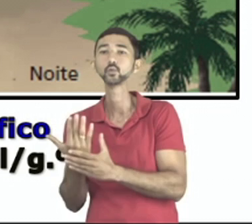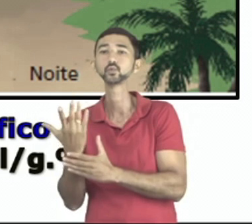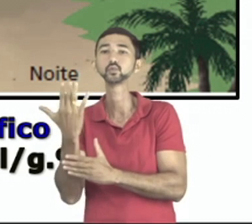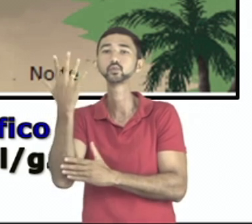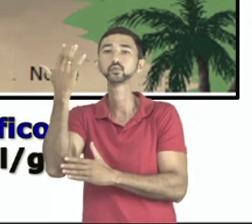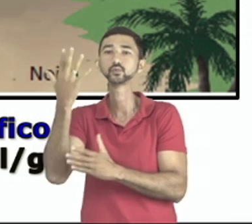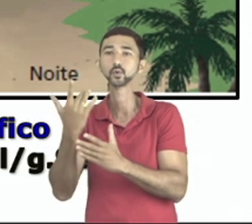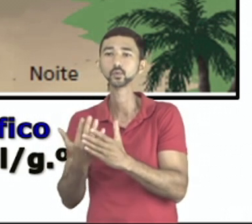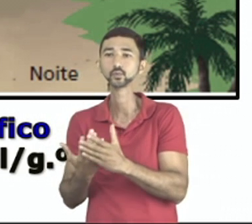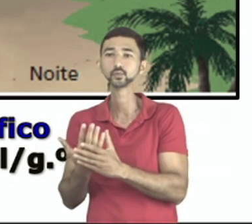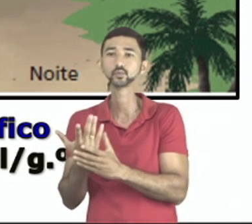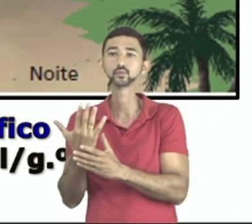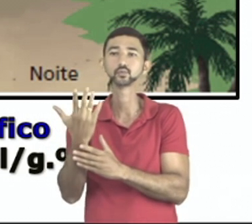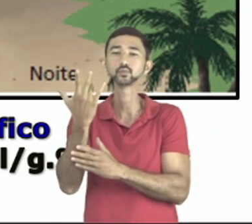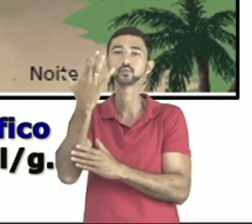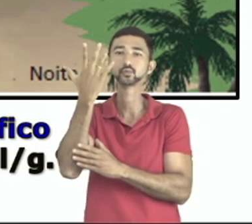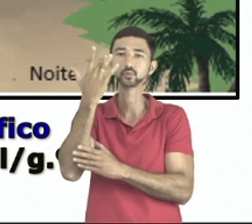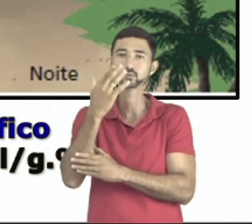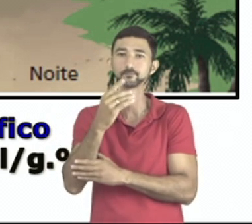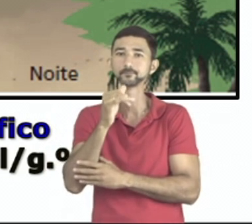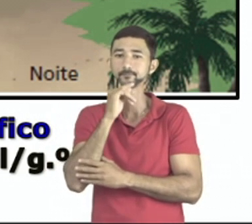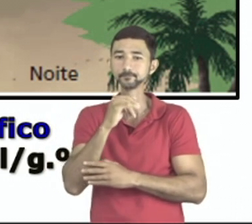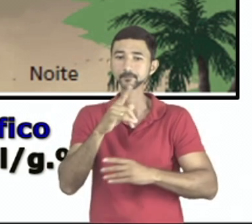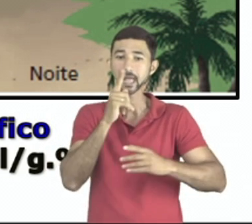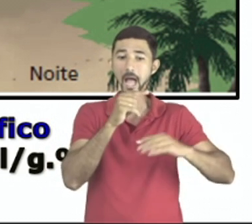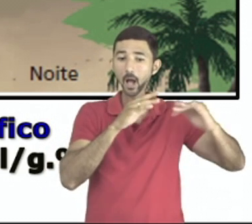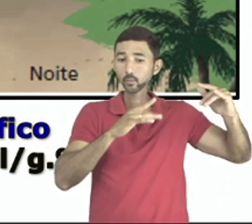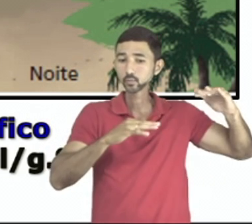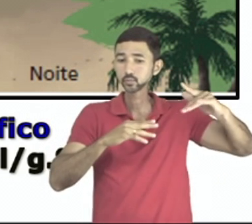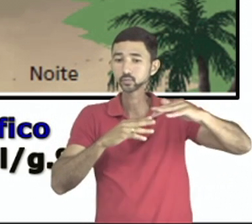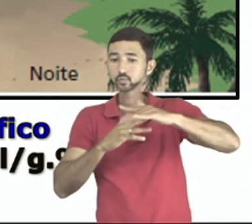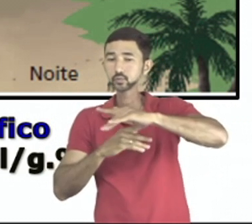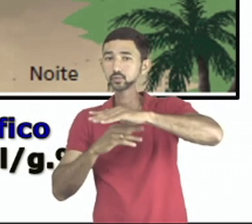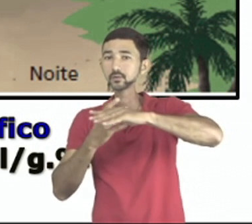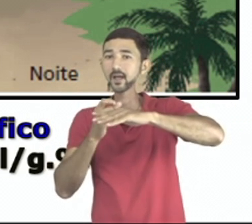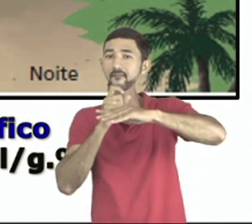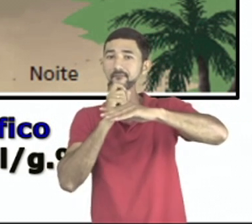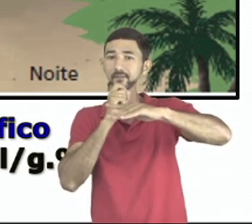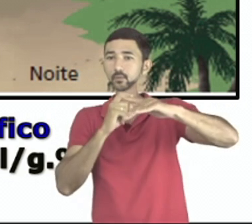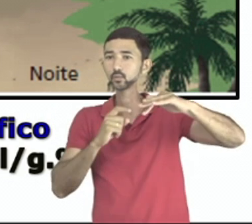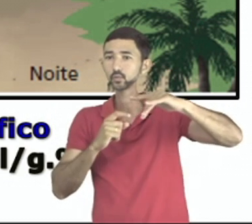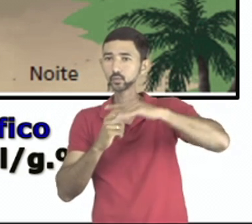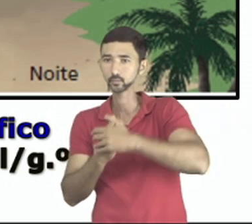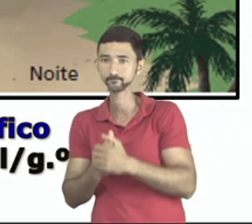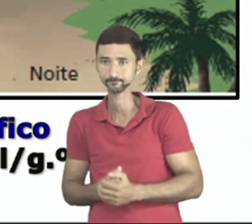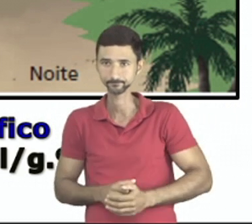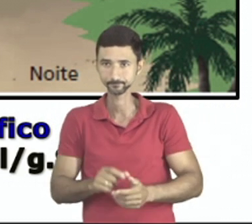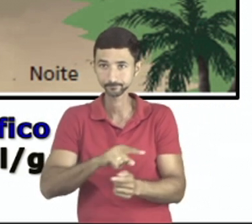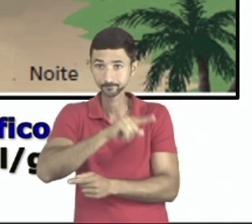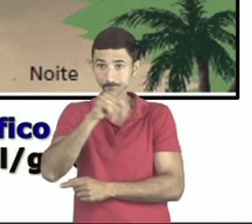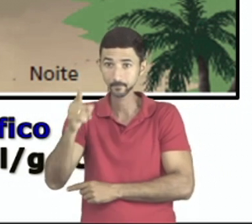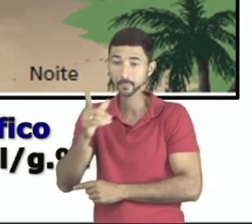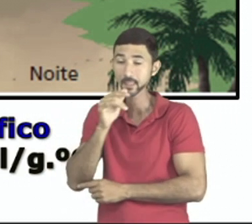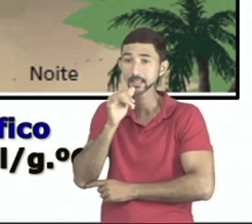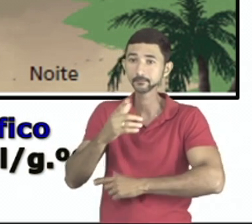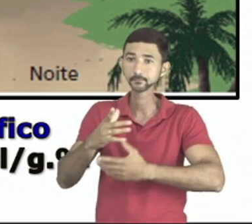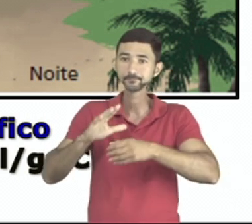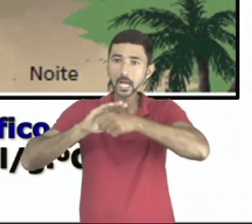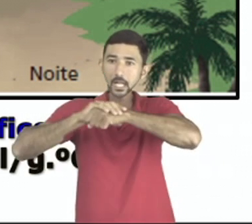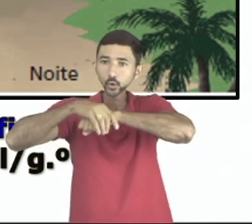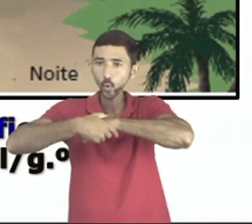quente sobe e fica um espaço que vem um ar frio de lá do oceano. Do outro lado, a brisa terrestre. De noite,